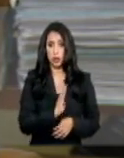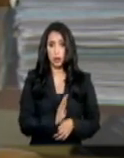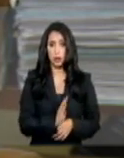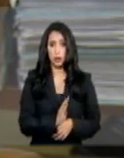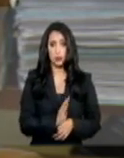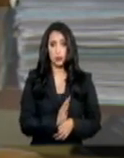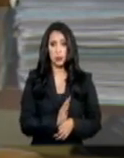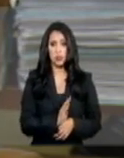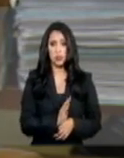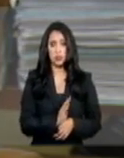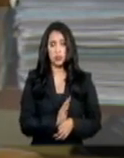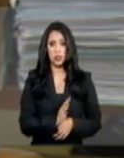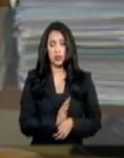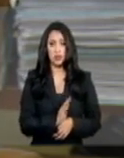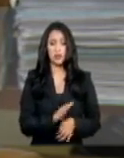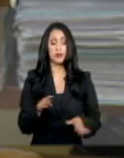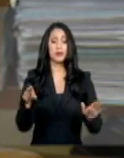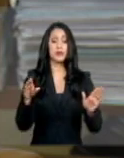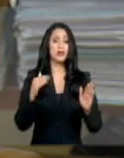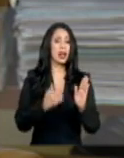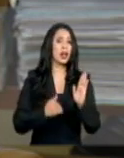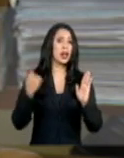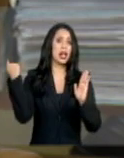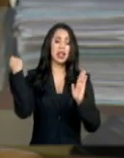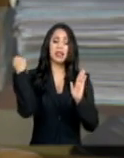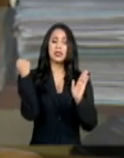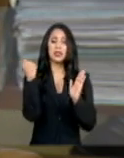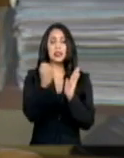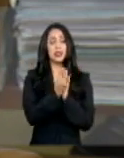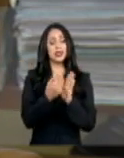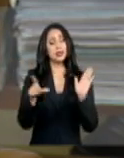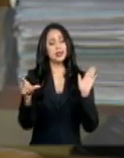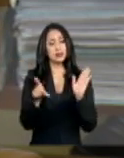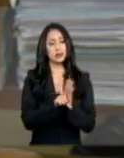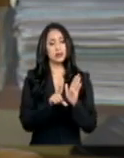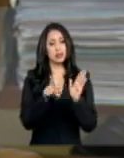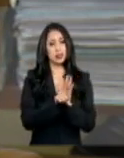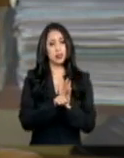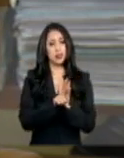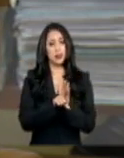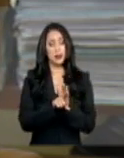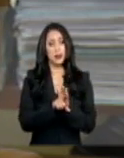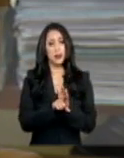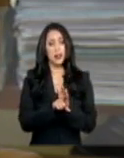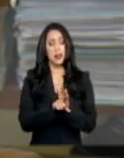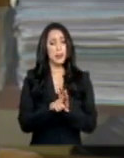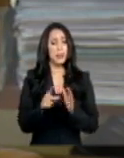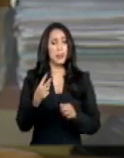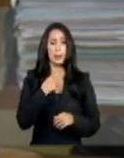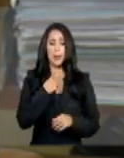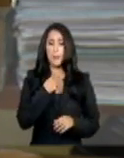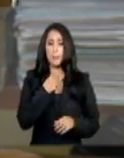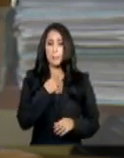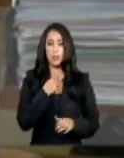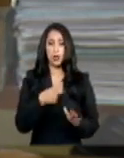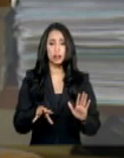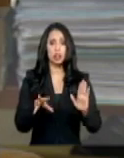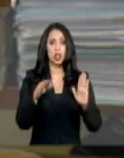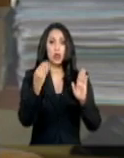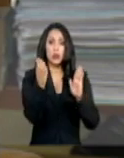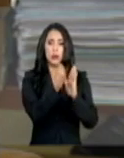no brasil para a lei de merda disposição legislativa a em violar habilidade dos dados